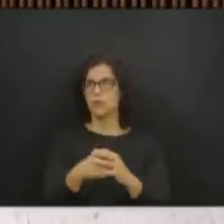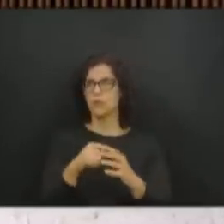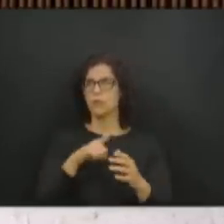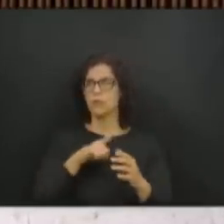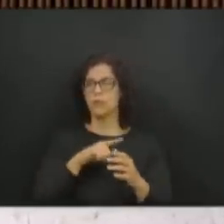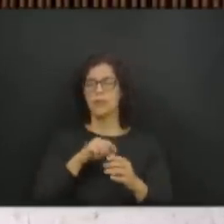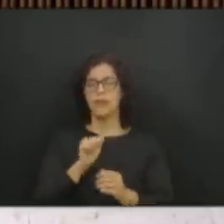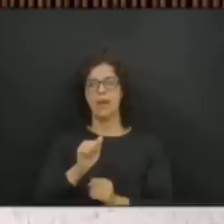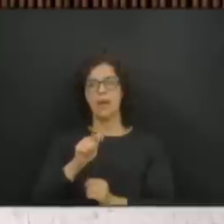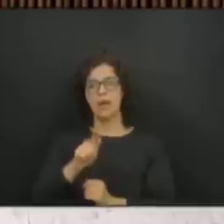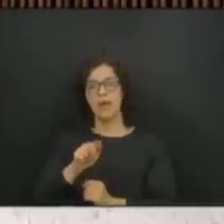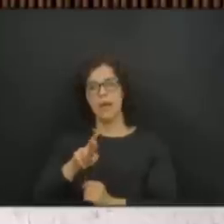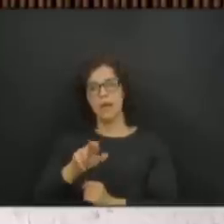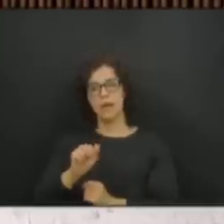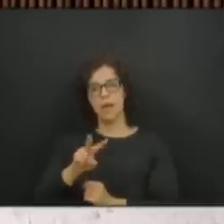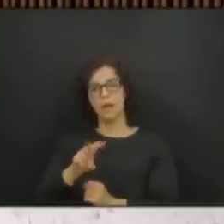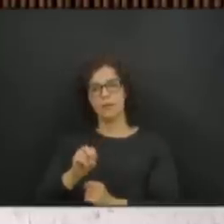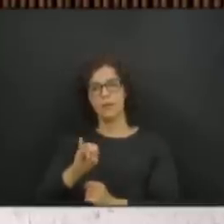agravo de instrumento